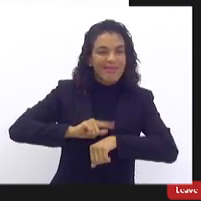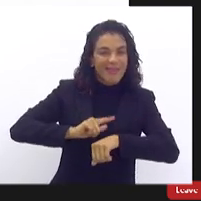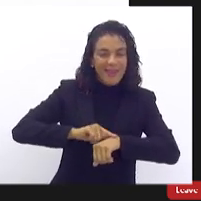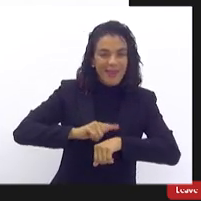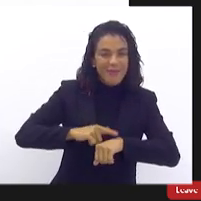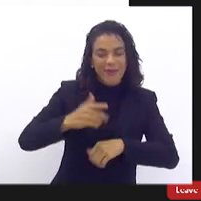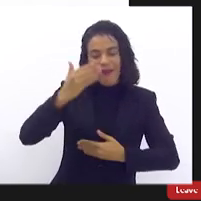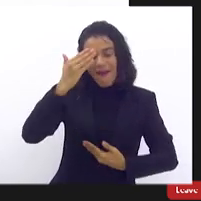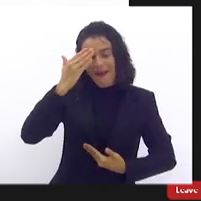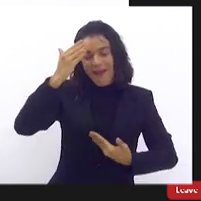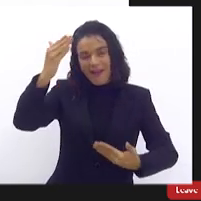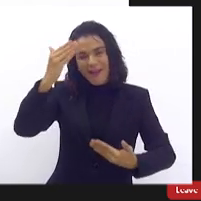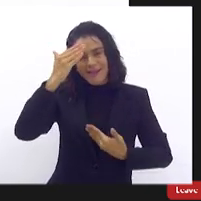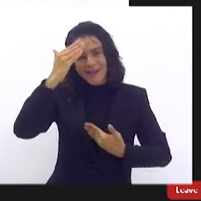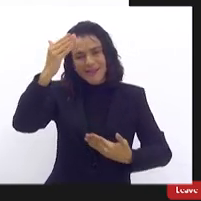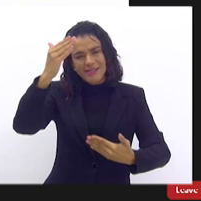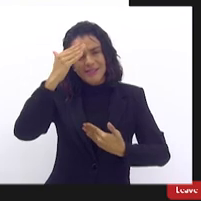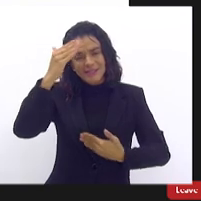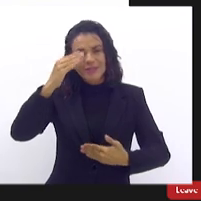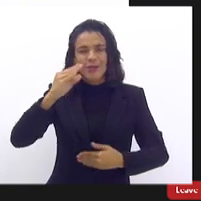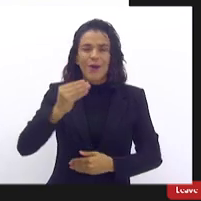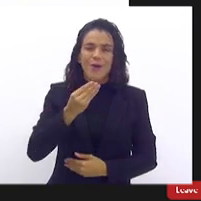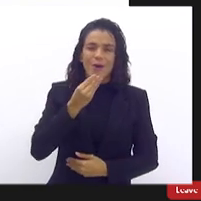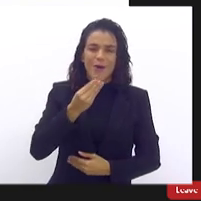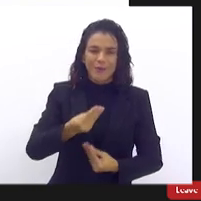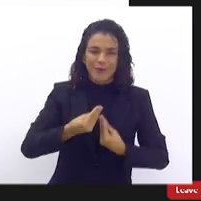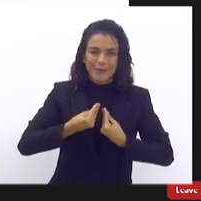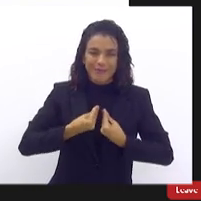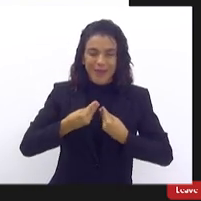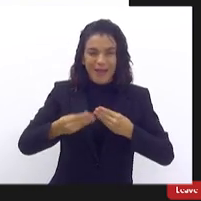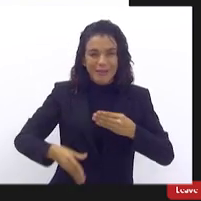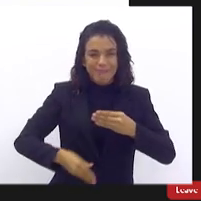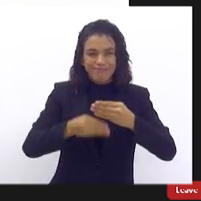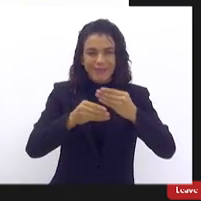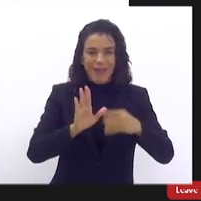discutir e agradeço muito mesmo a oportunidade de dar minha contribuição.